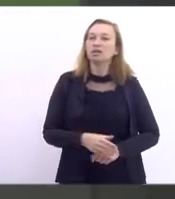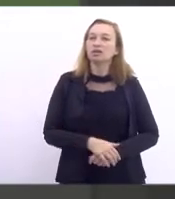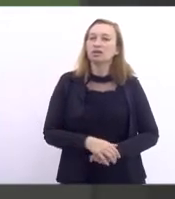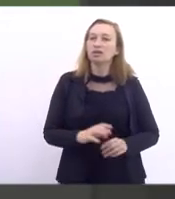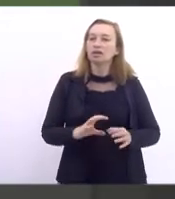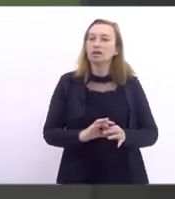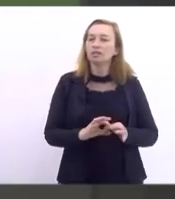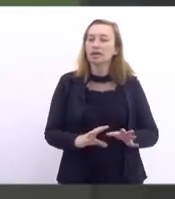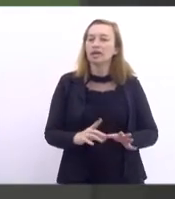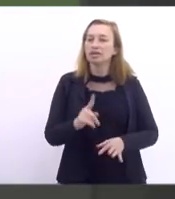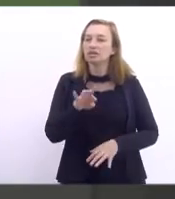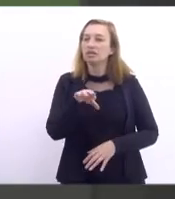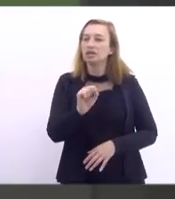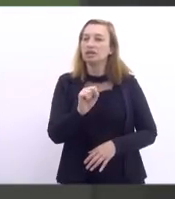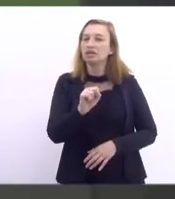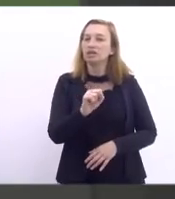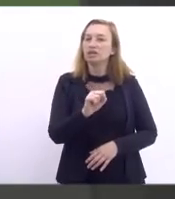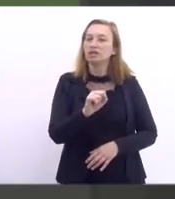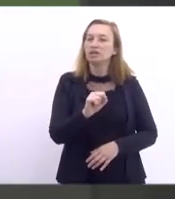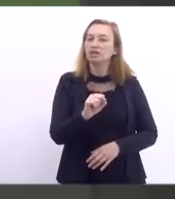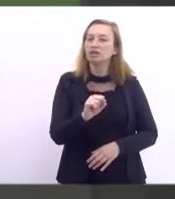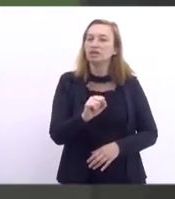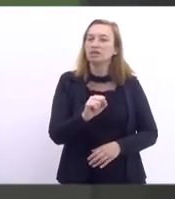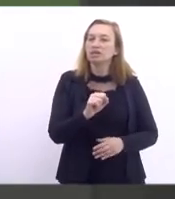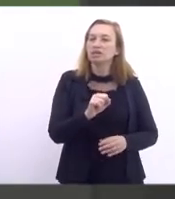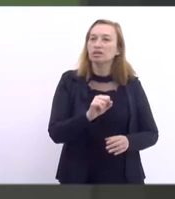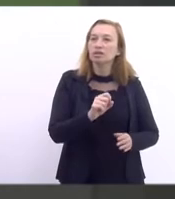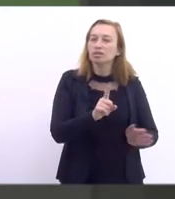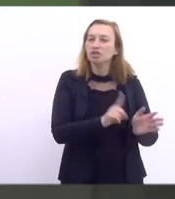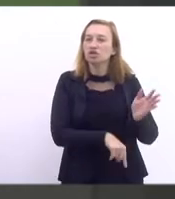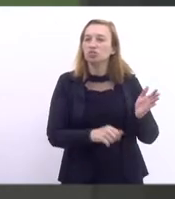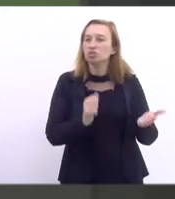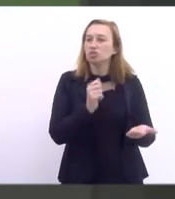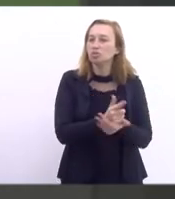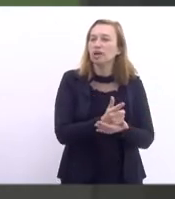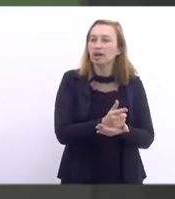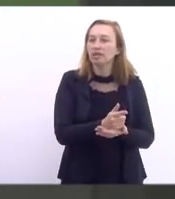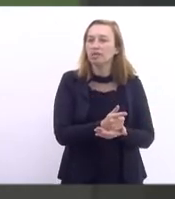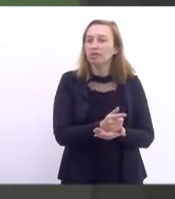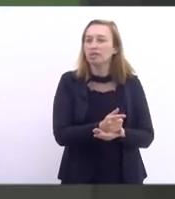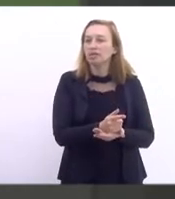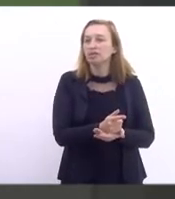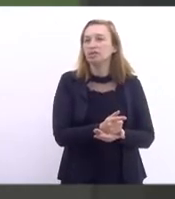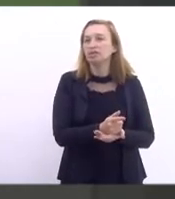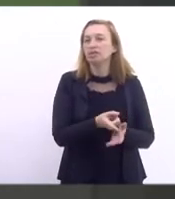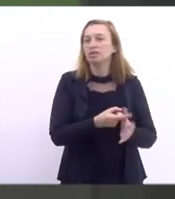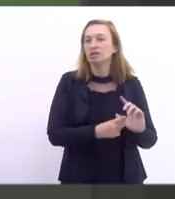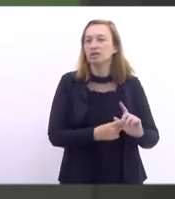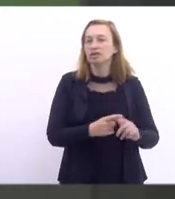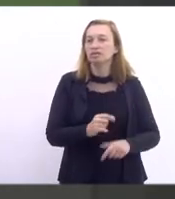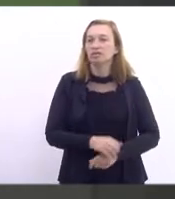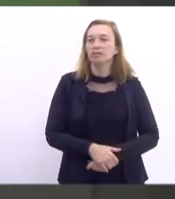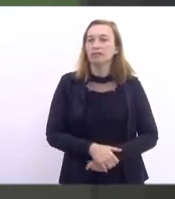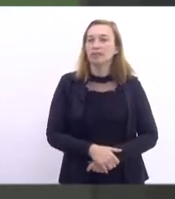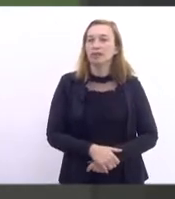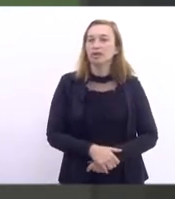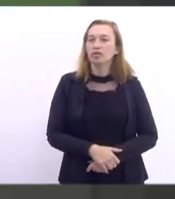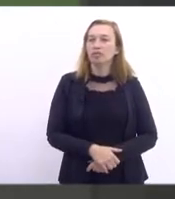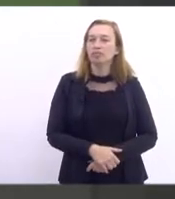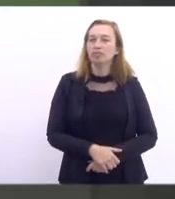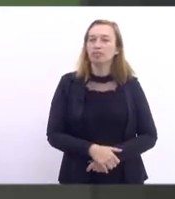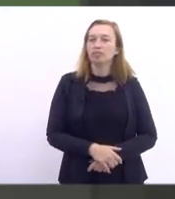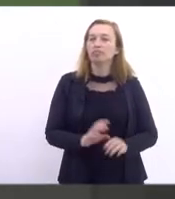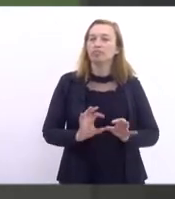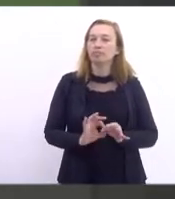de crédito suplementar para amortização de dívida para pagamento de dívidas ó eu